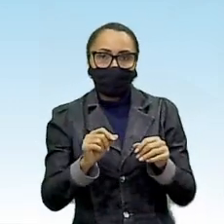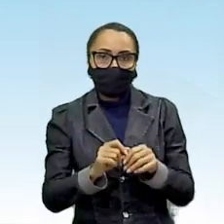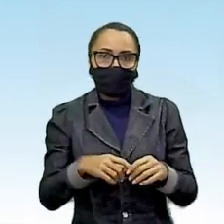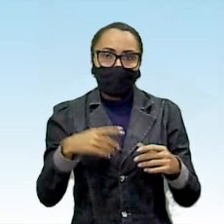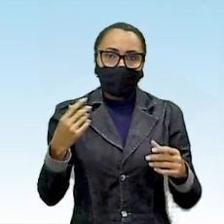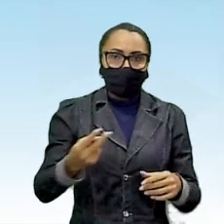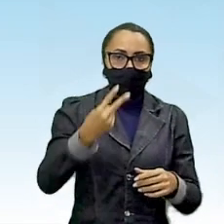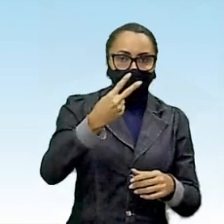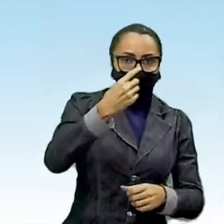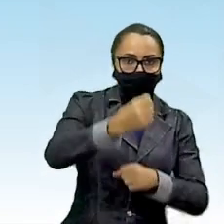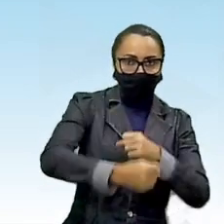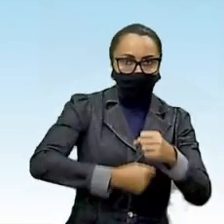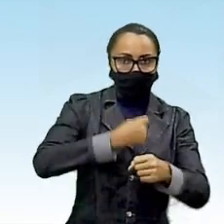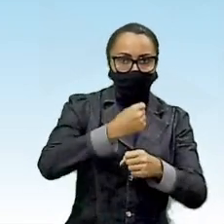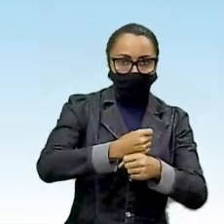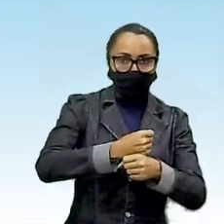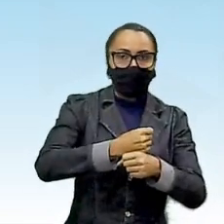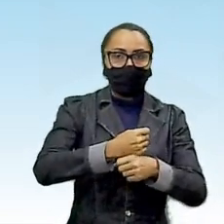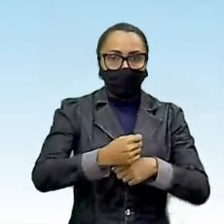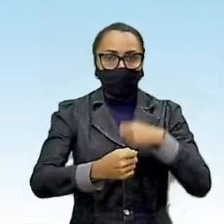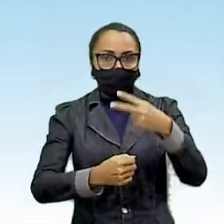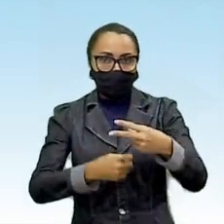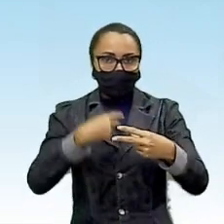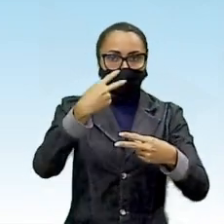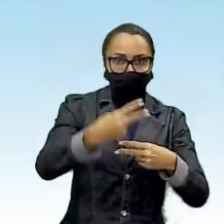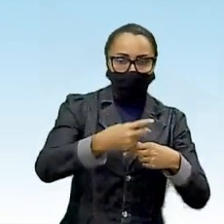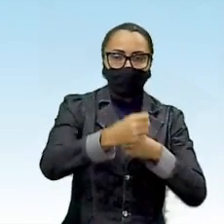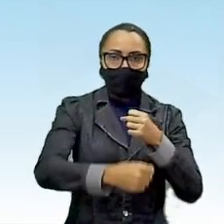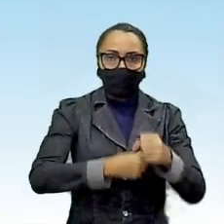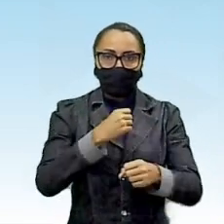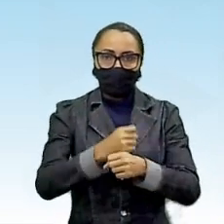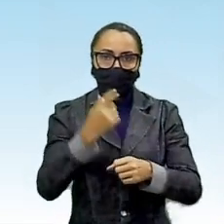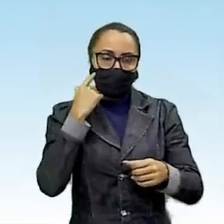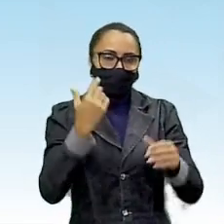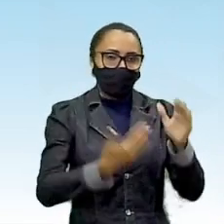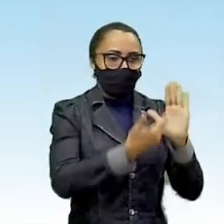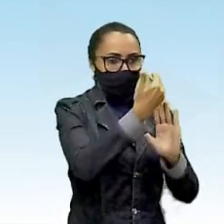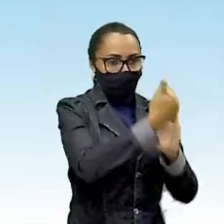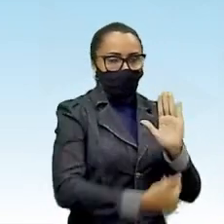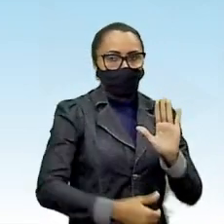2 anos, ou se a empresa ela tiver certificações, a cada 3 anos também.